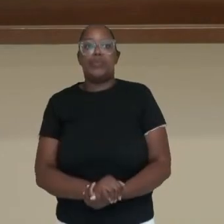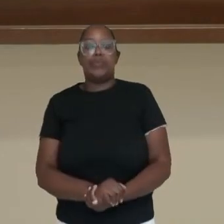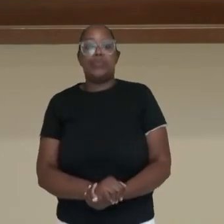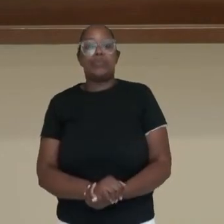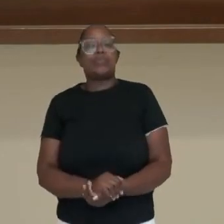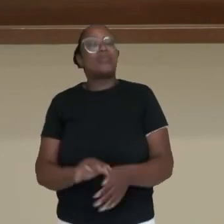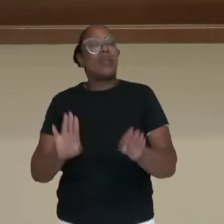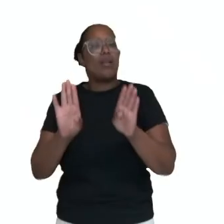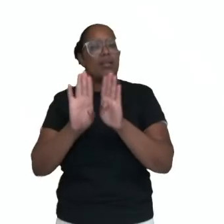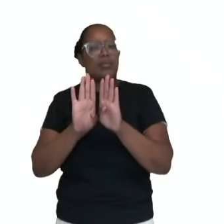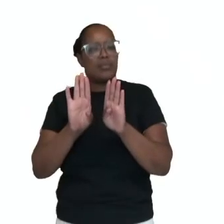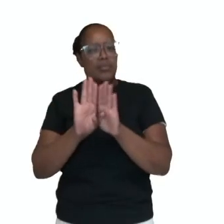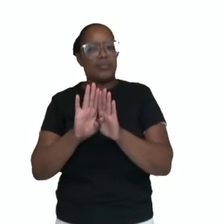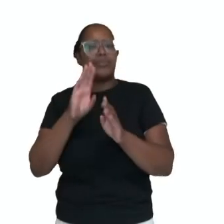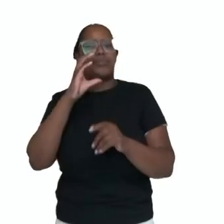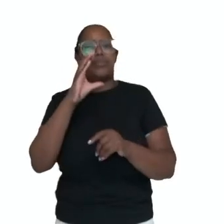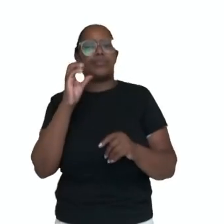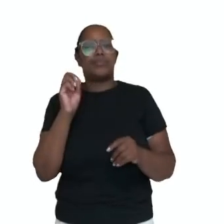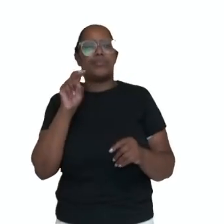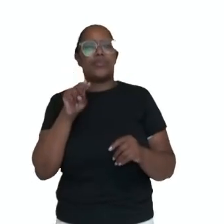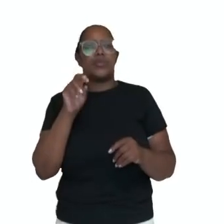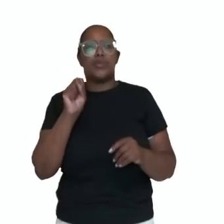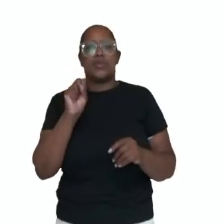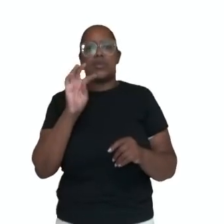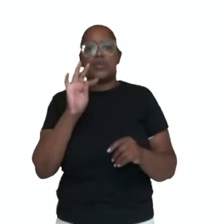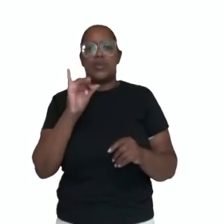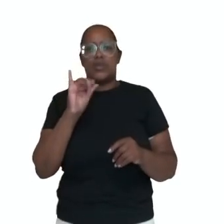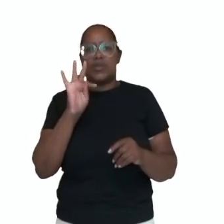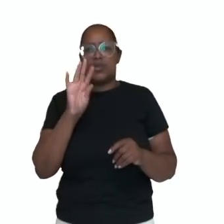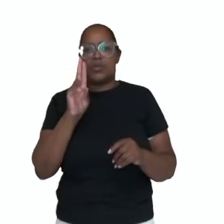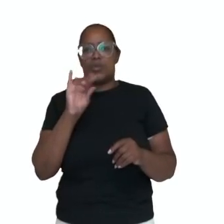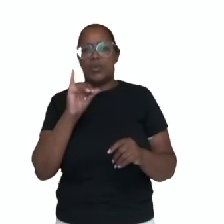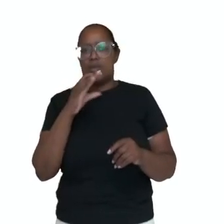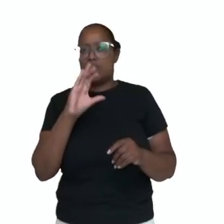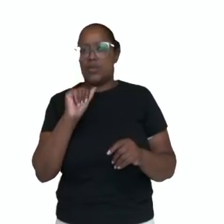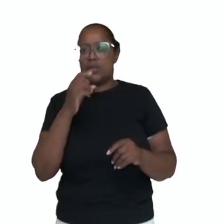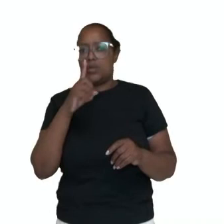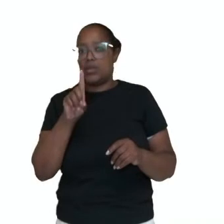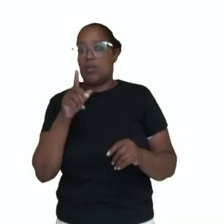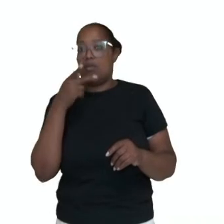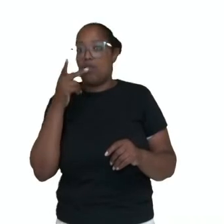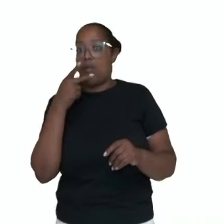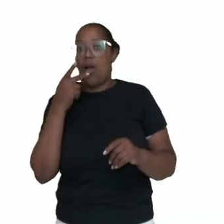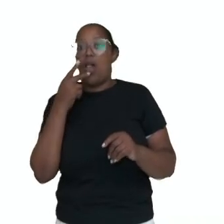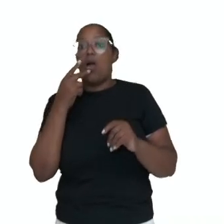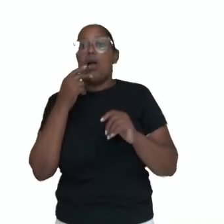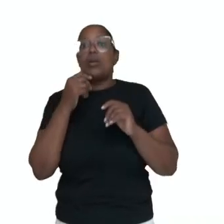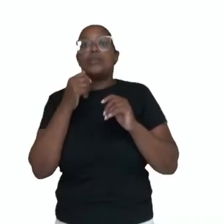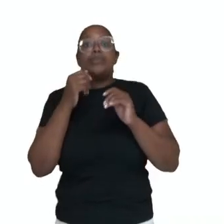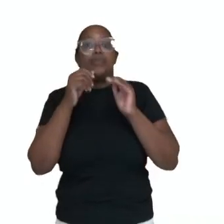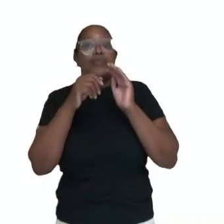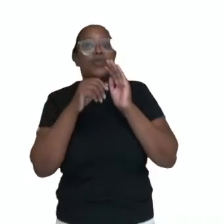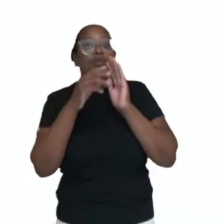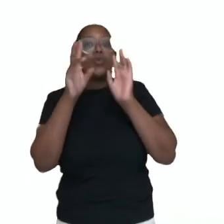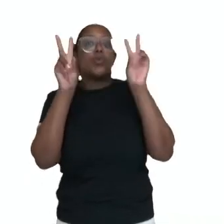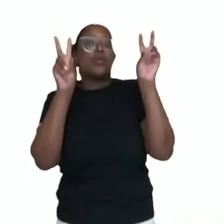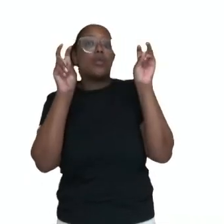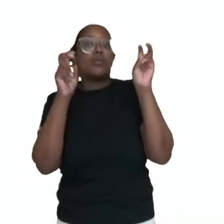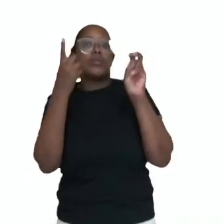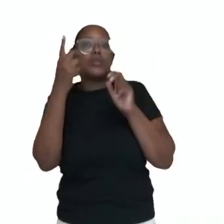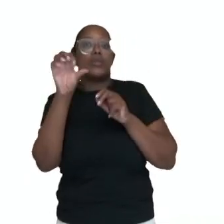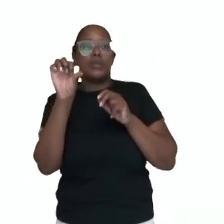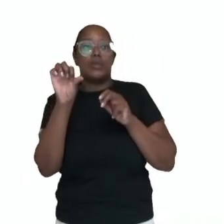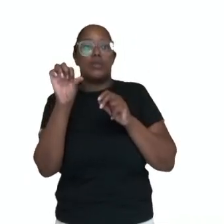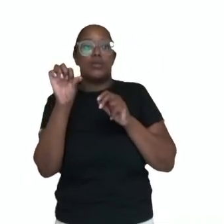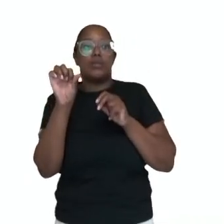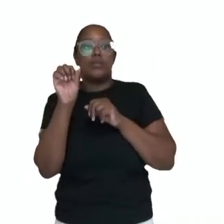E a Constituição do Brasil diz, artigo 19, é vedado à União, aos estados e ao Distrito Federal e aos